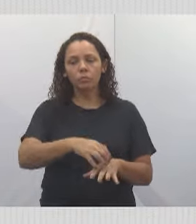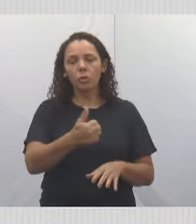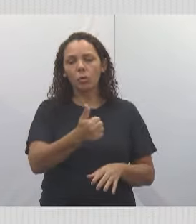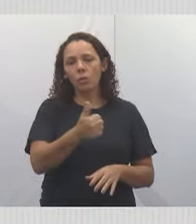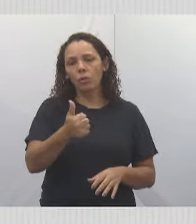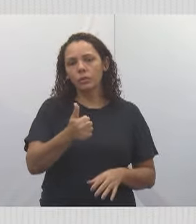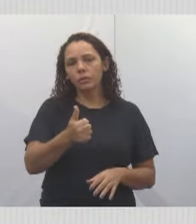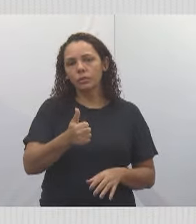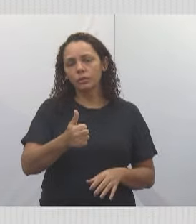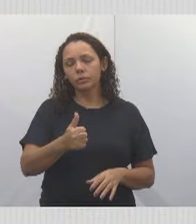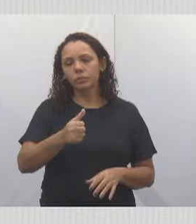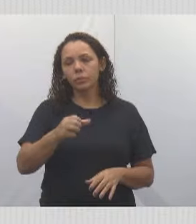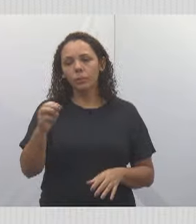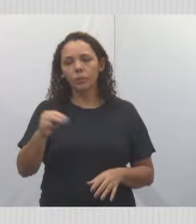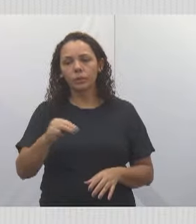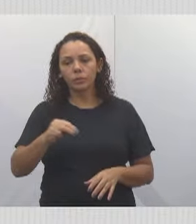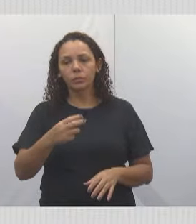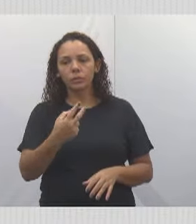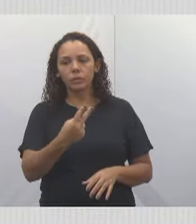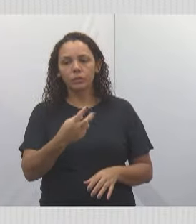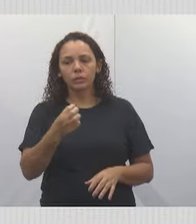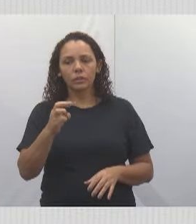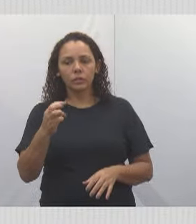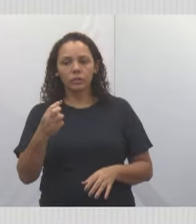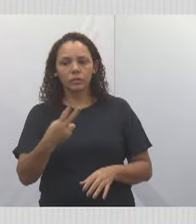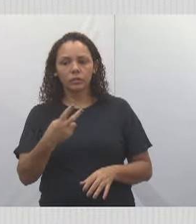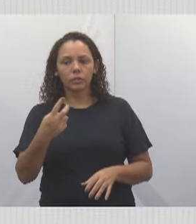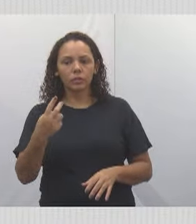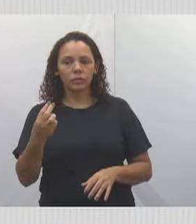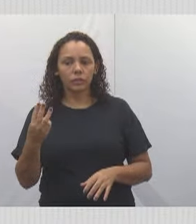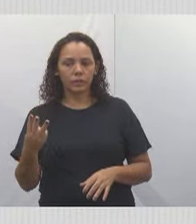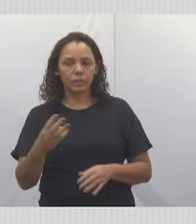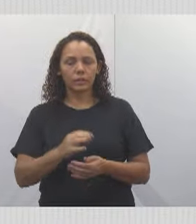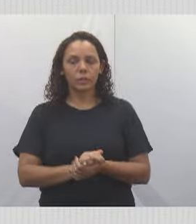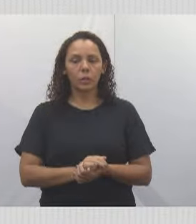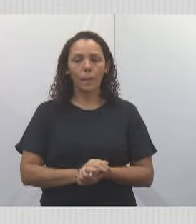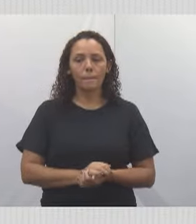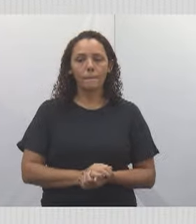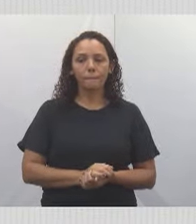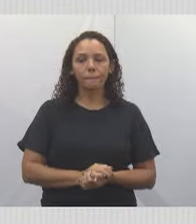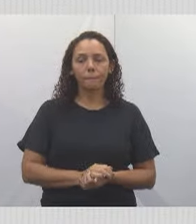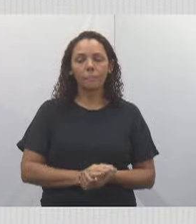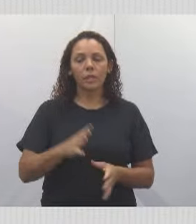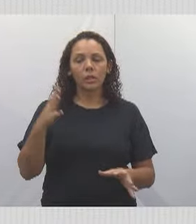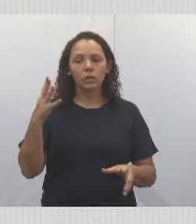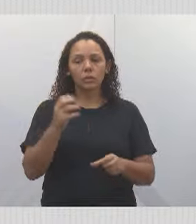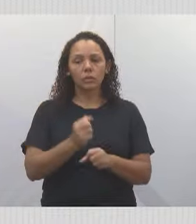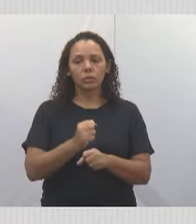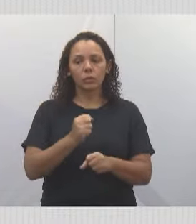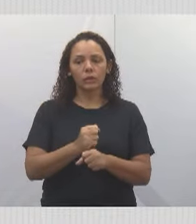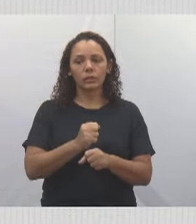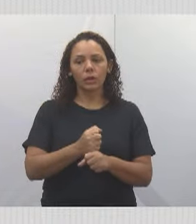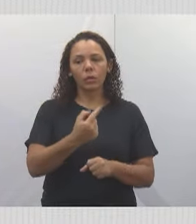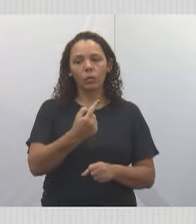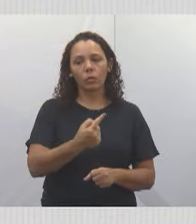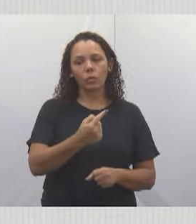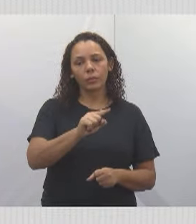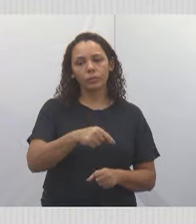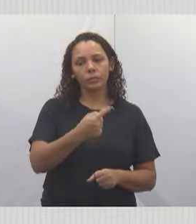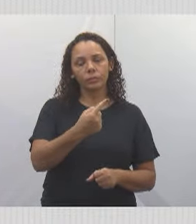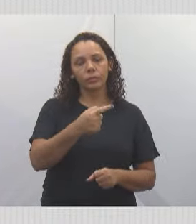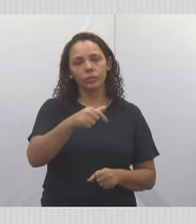E tempo médio de resposta total, 1 hora e 19 em 23 e 1 hora e 18 em 24. E